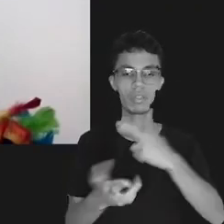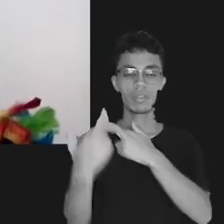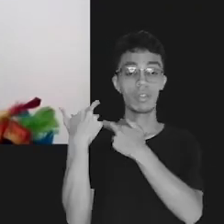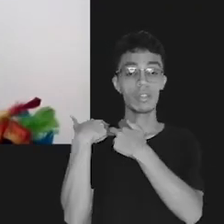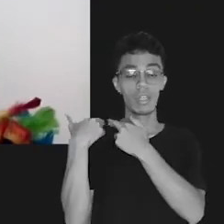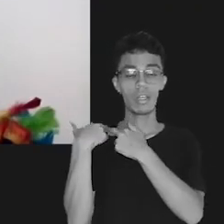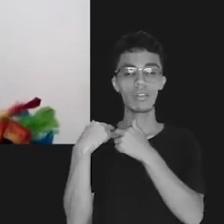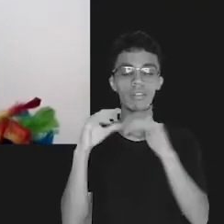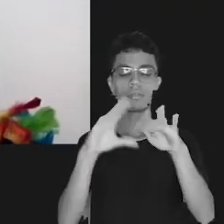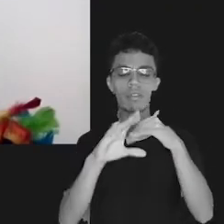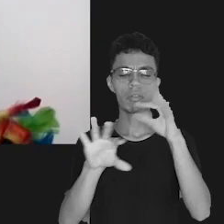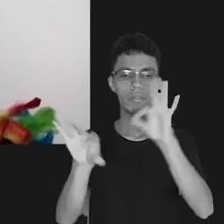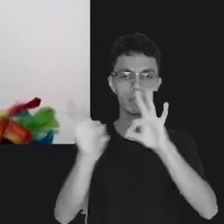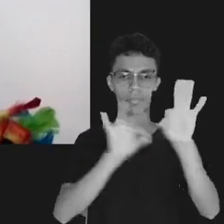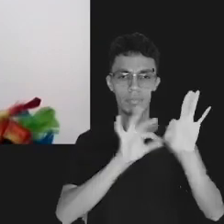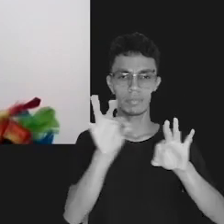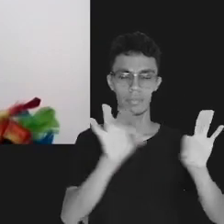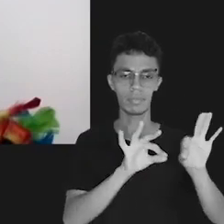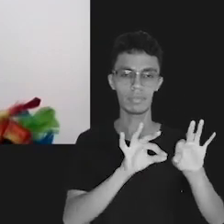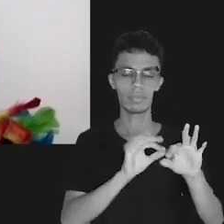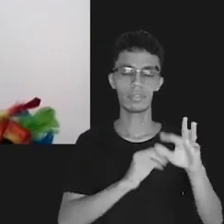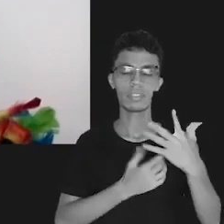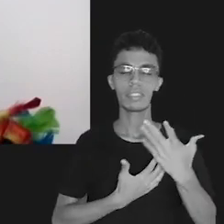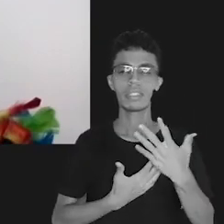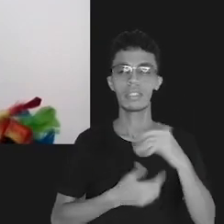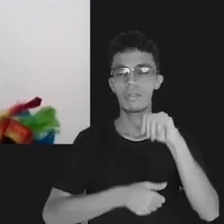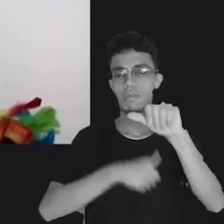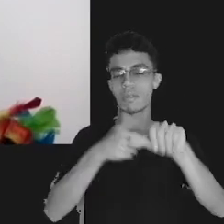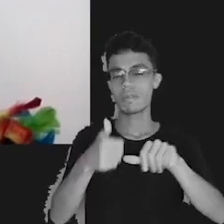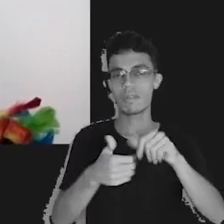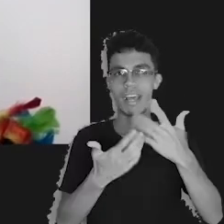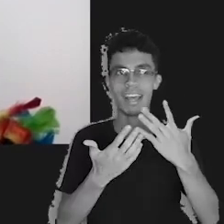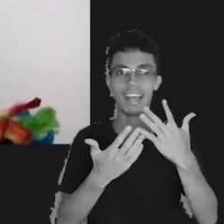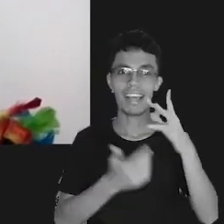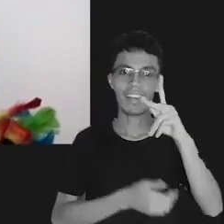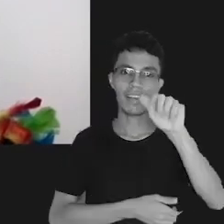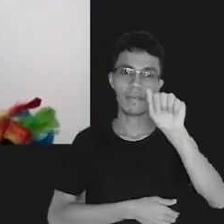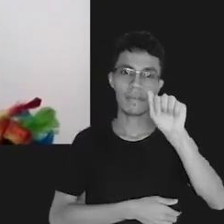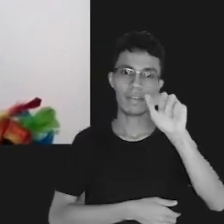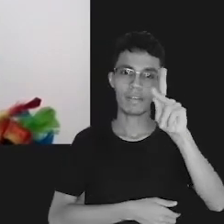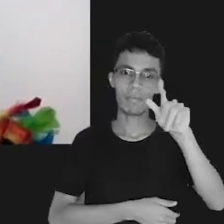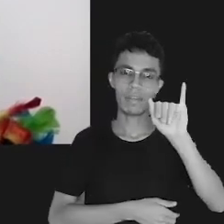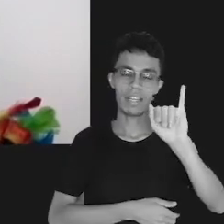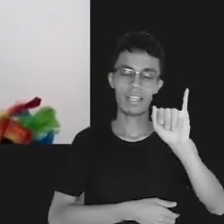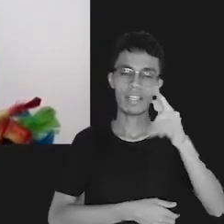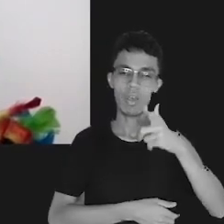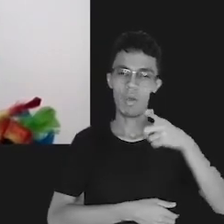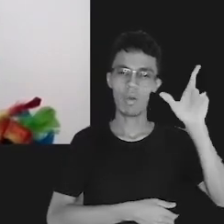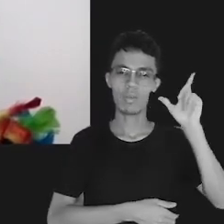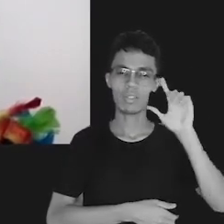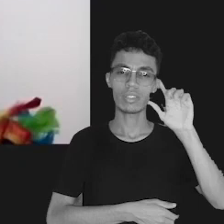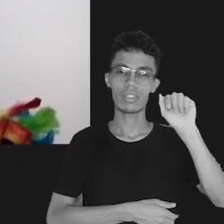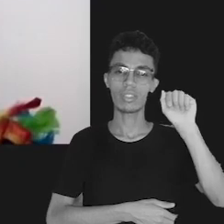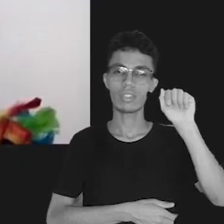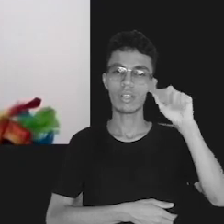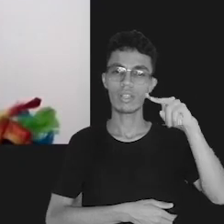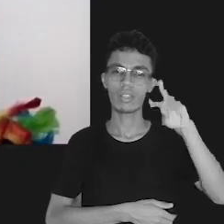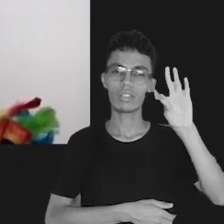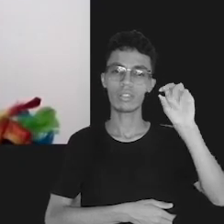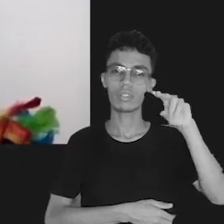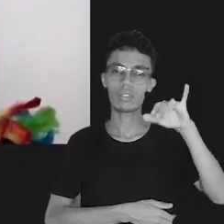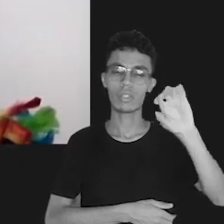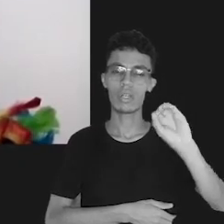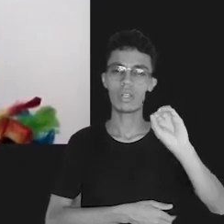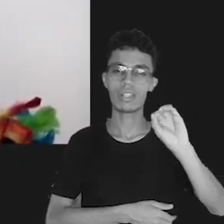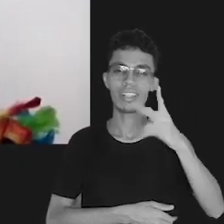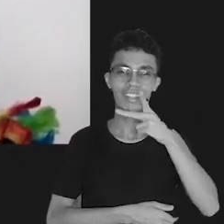toda a obra da Hilda e que virou papai ontem. Virou pai ontem, pai do Antônio. Então,